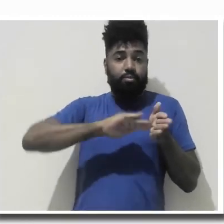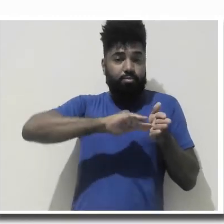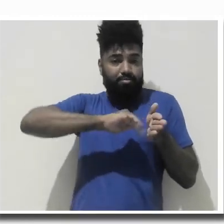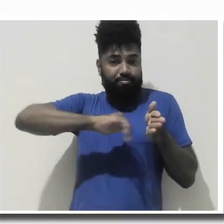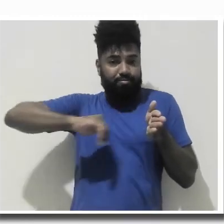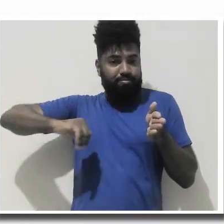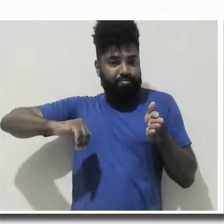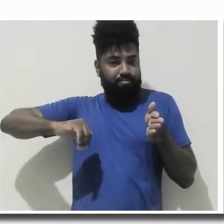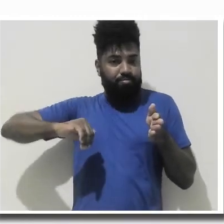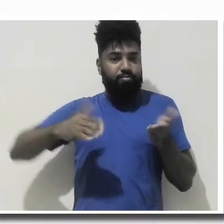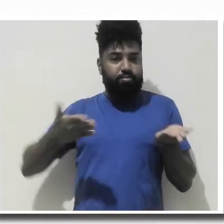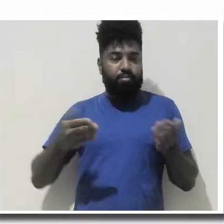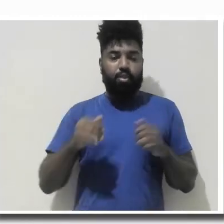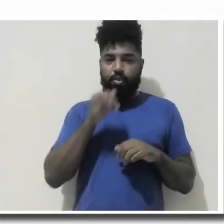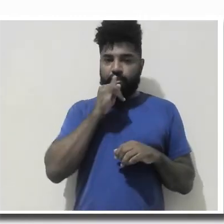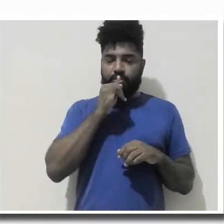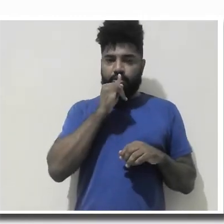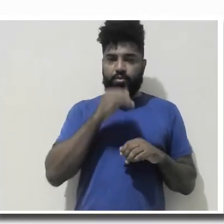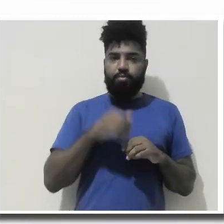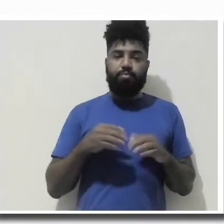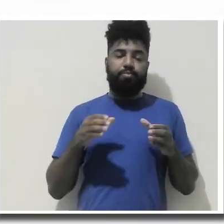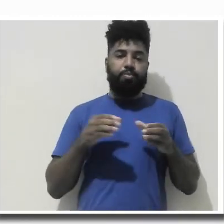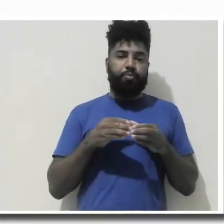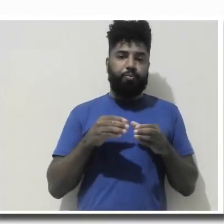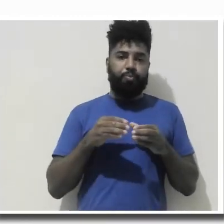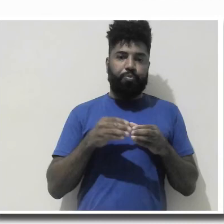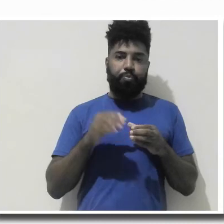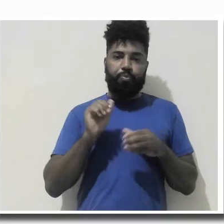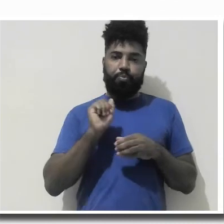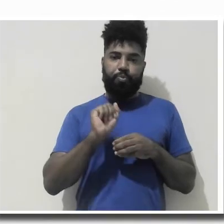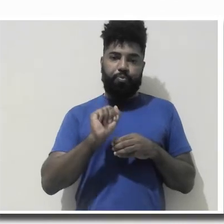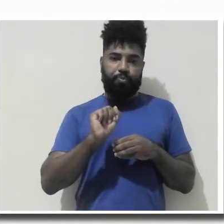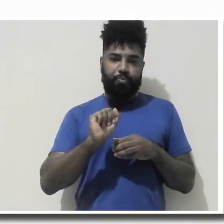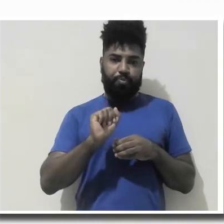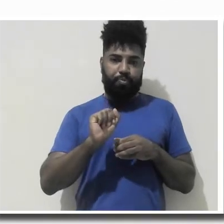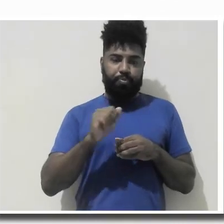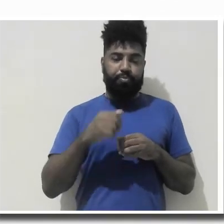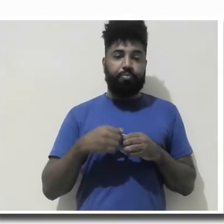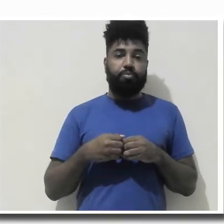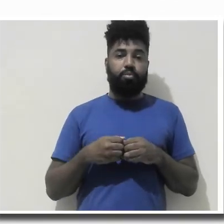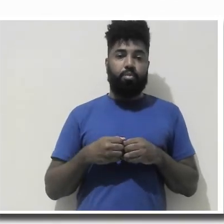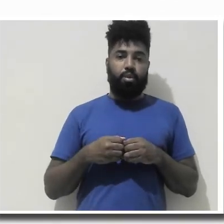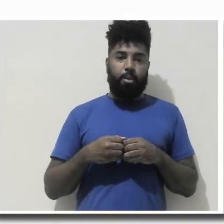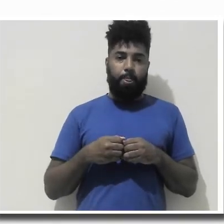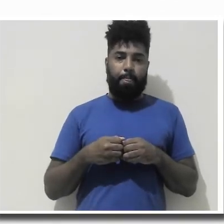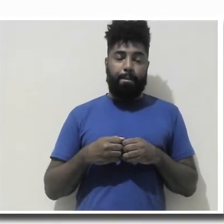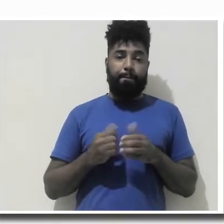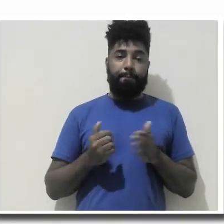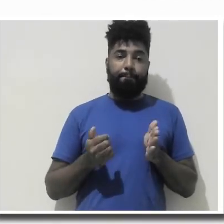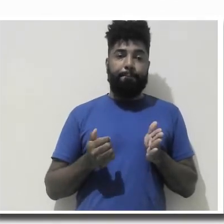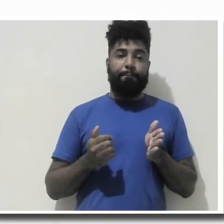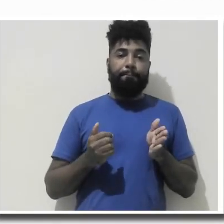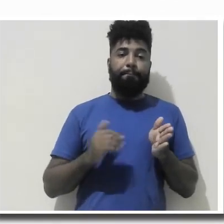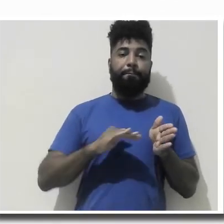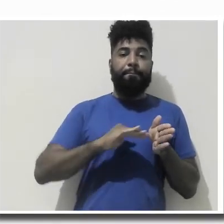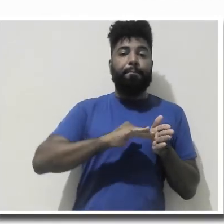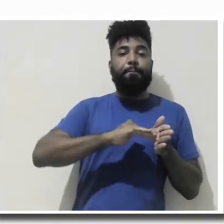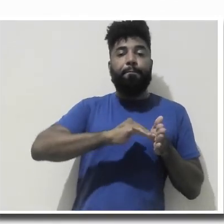conjunto. Então, por exemplo, eu tenho o conjunto A, eu quero extrair o elemento